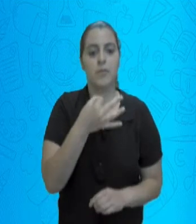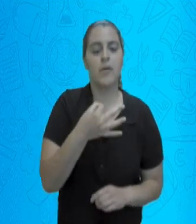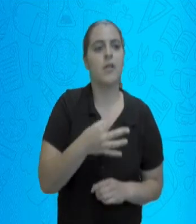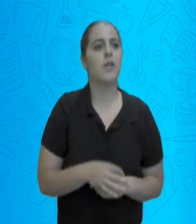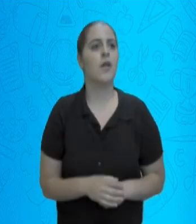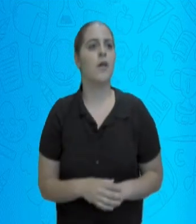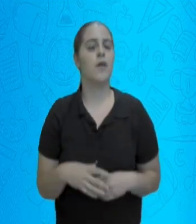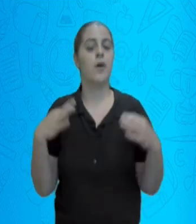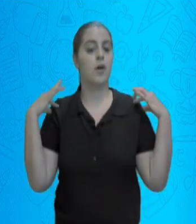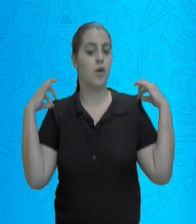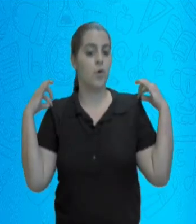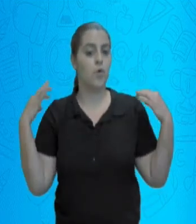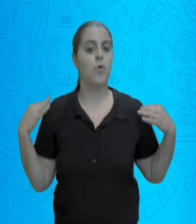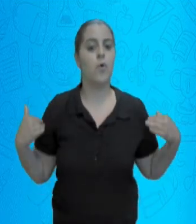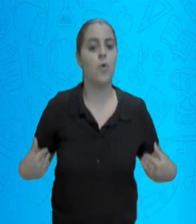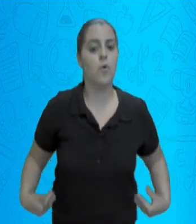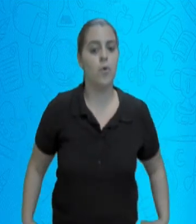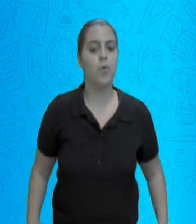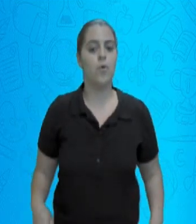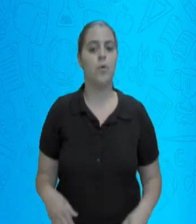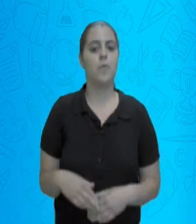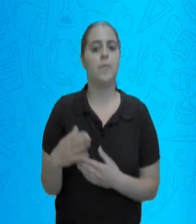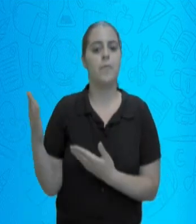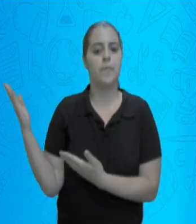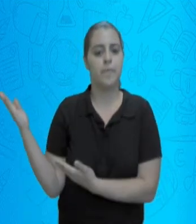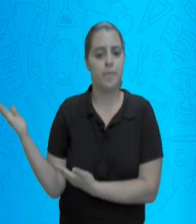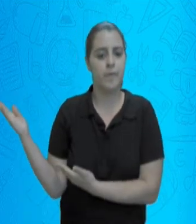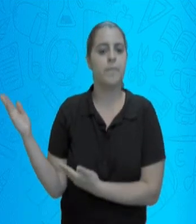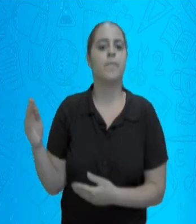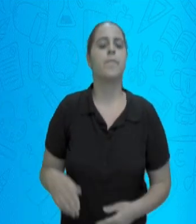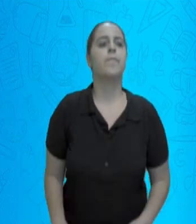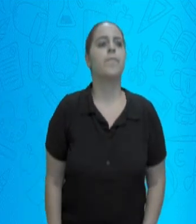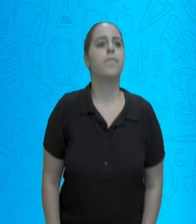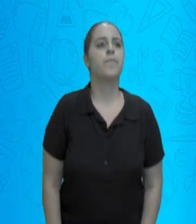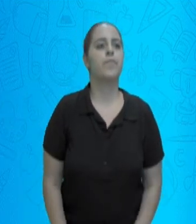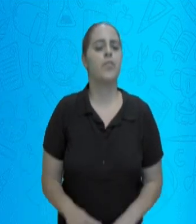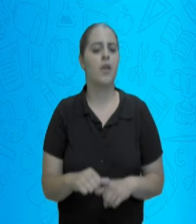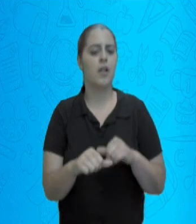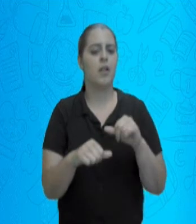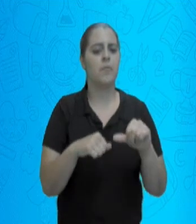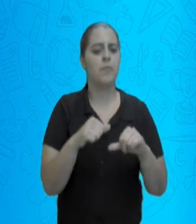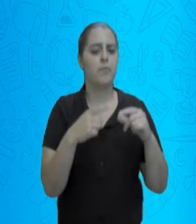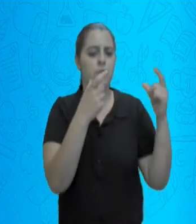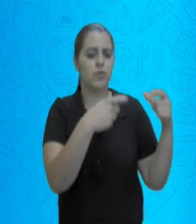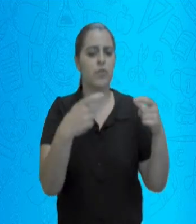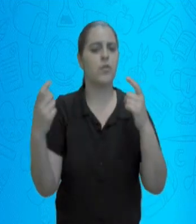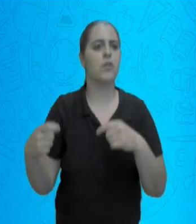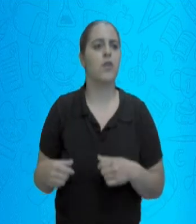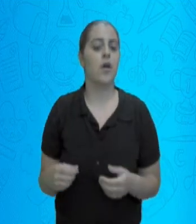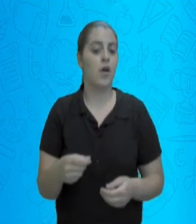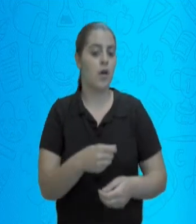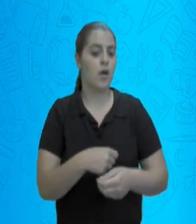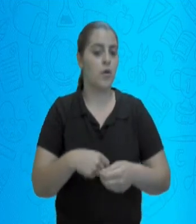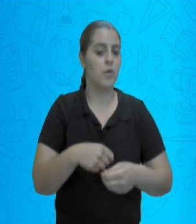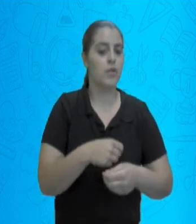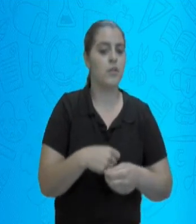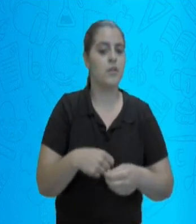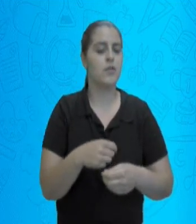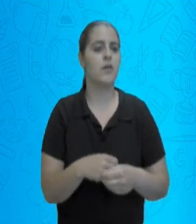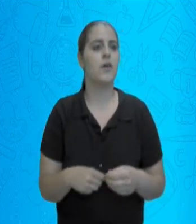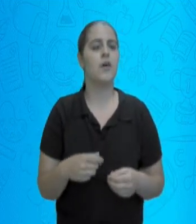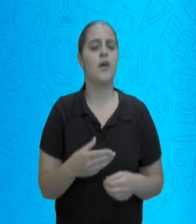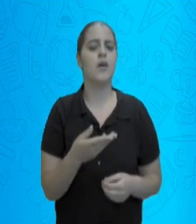a vestimenta, a forma de se vestir, pode ser diferente de um lugar para o outro. A culinária, como